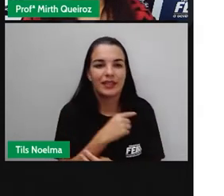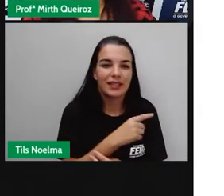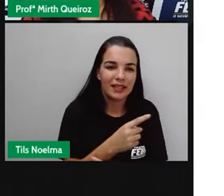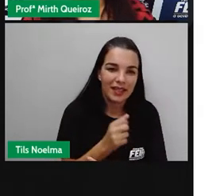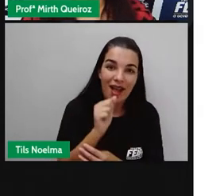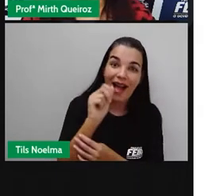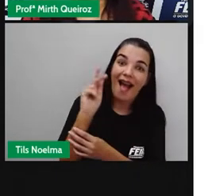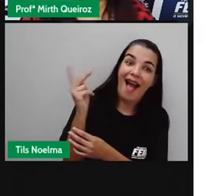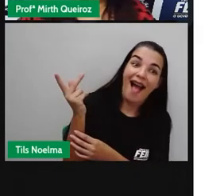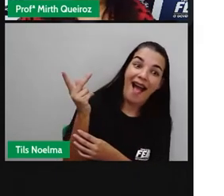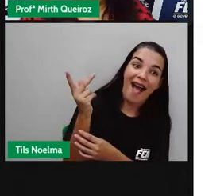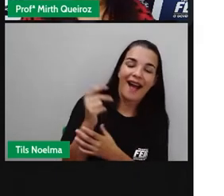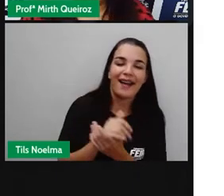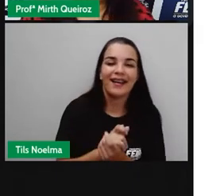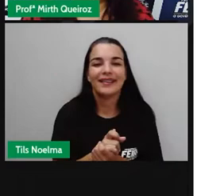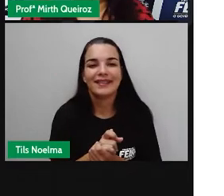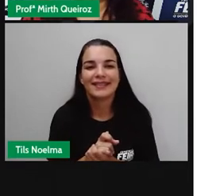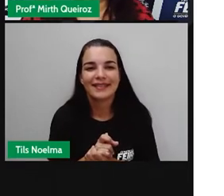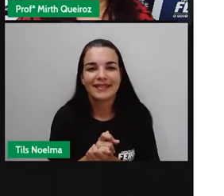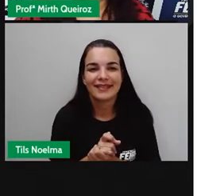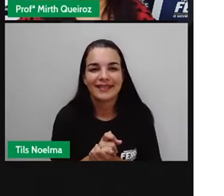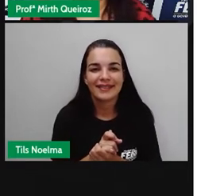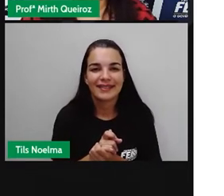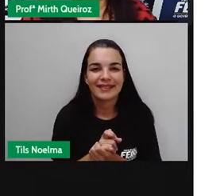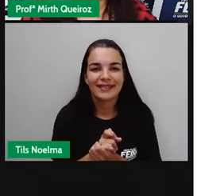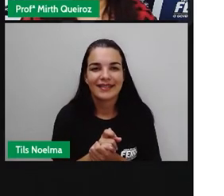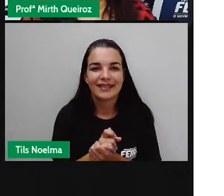dizer aí: ah! Certo?